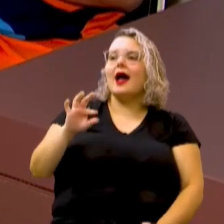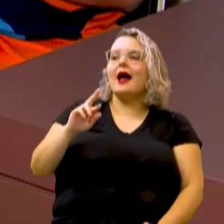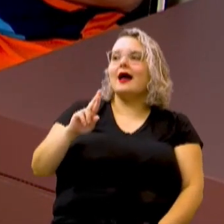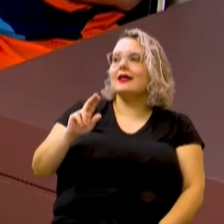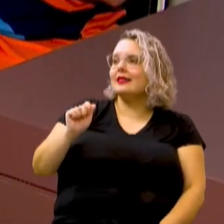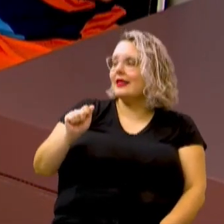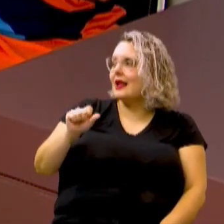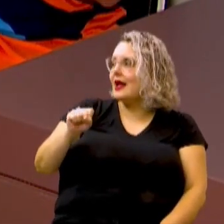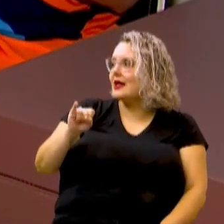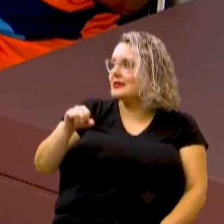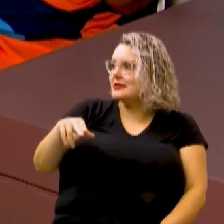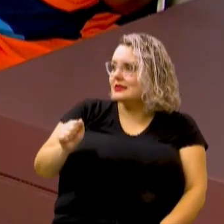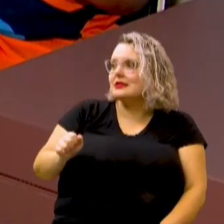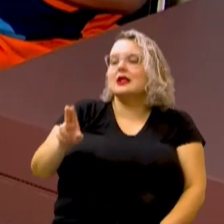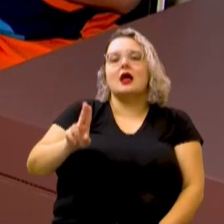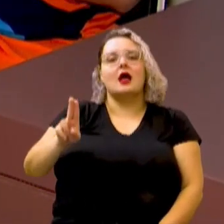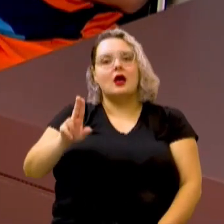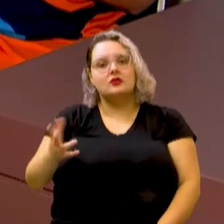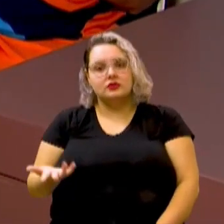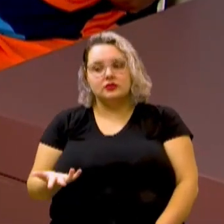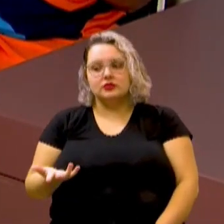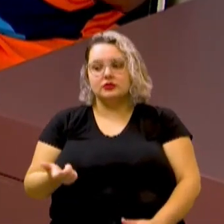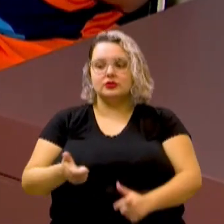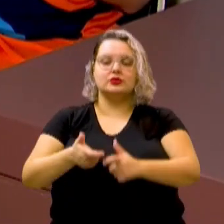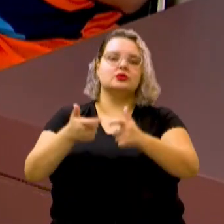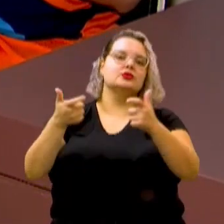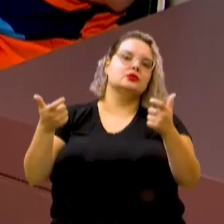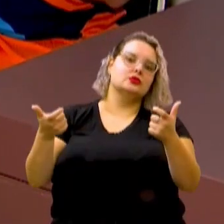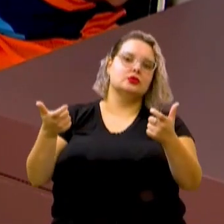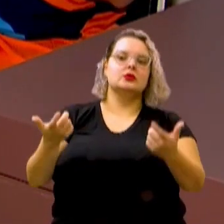atrazina, que é um herbicida largamente usado